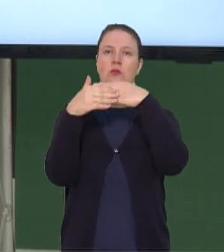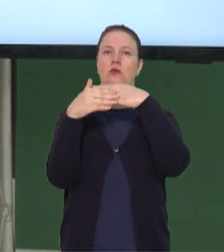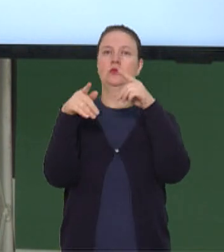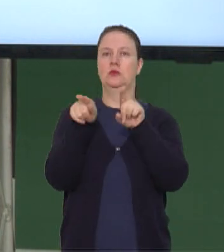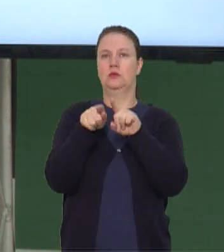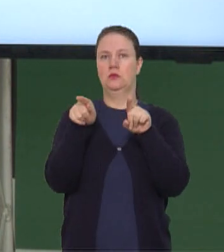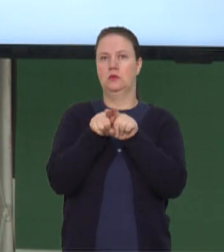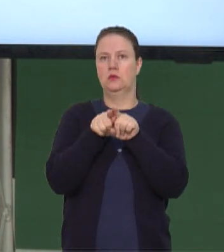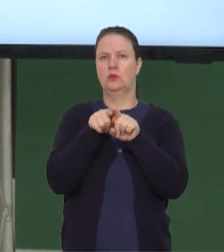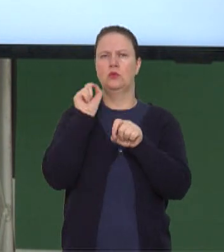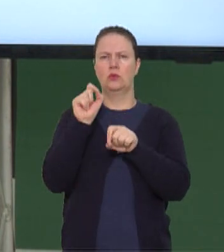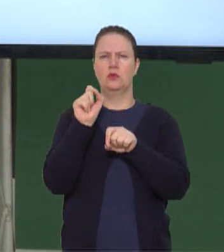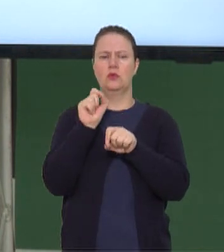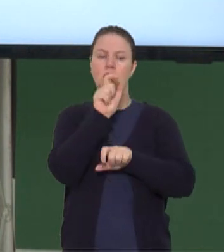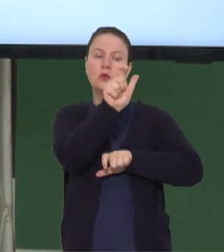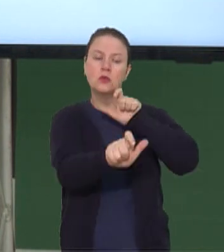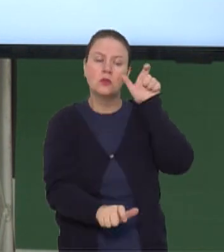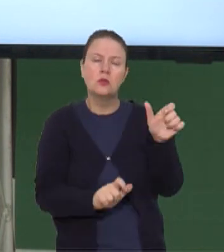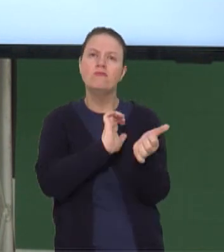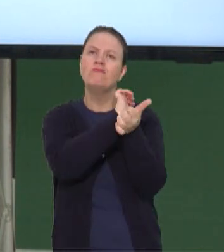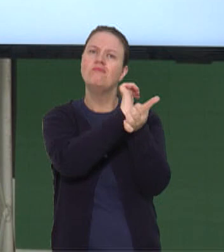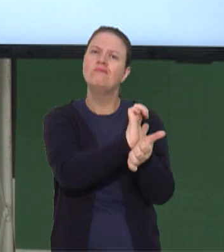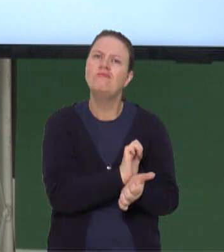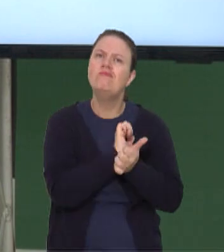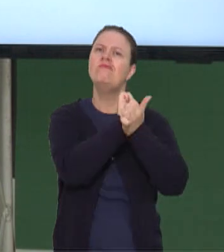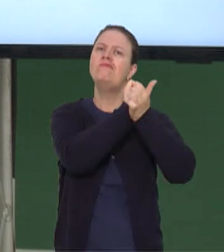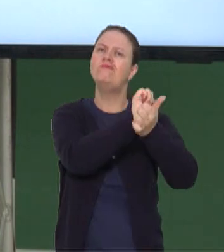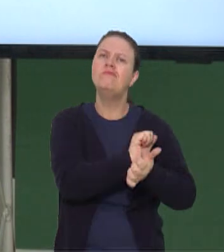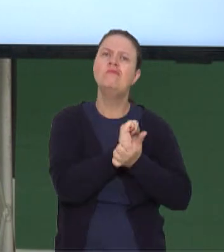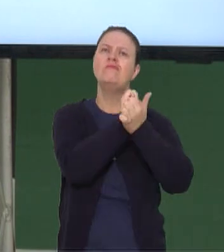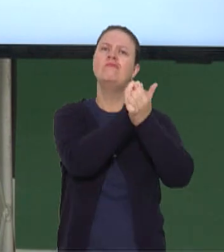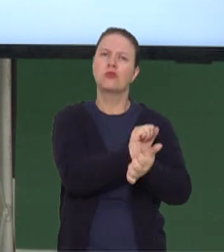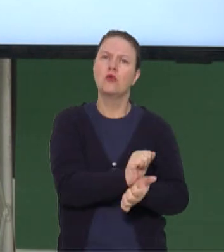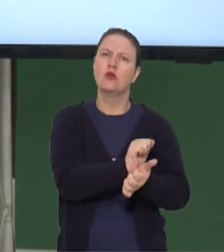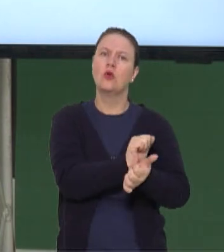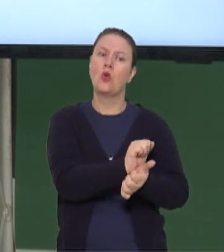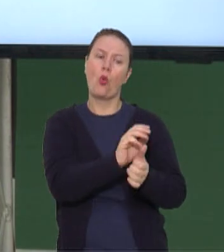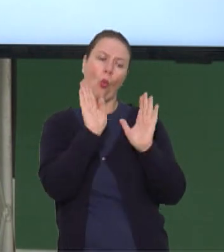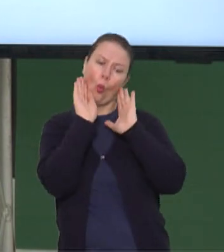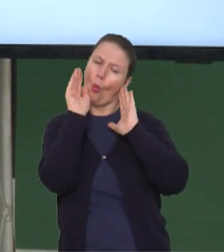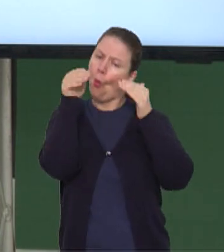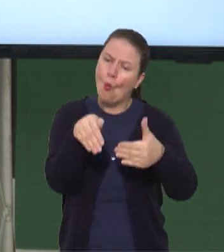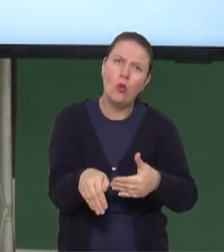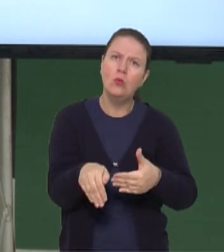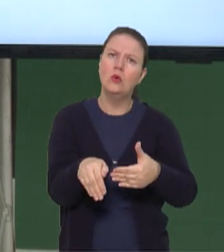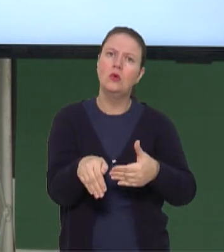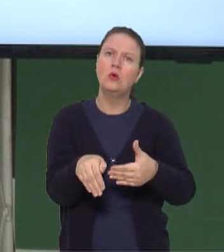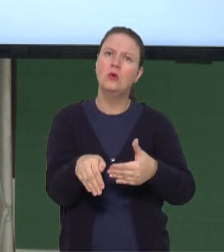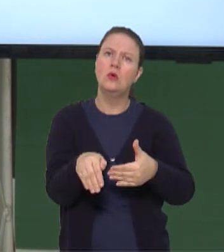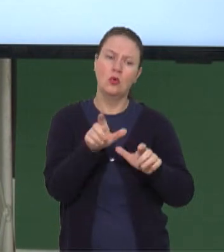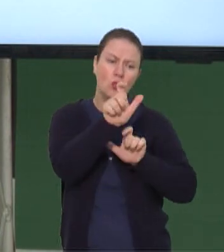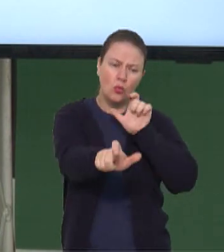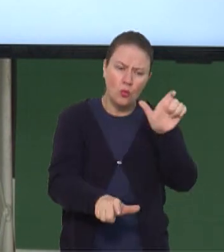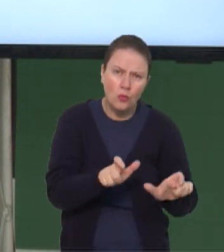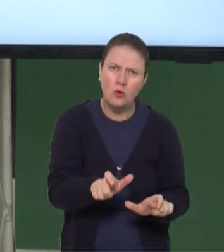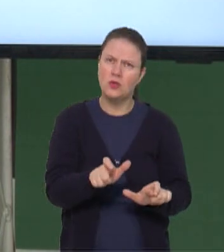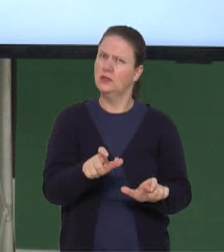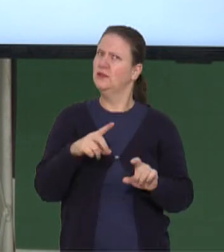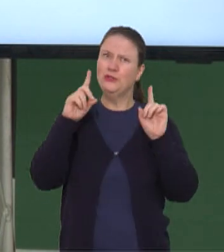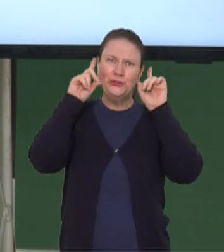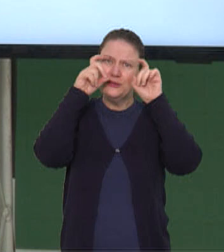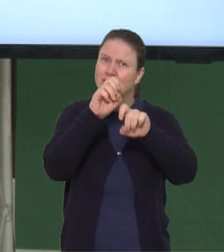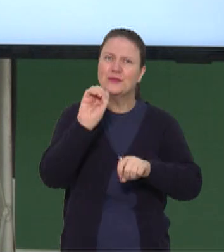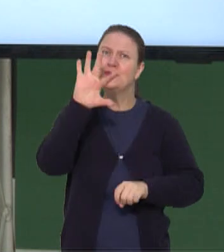feito pelos escravizados, o que é totalmente novo e diferente, já que quem faz geralmente os processos de